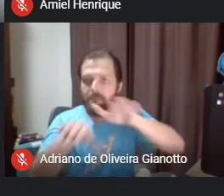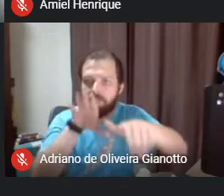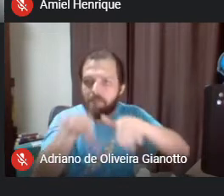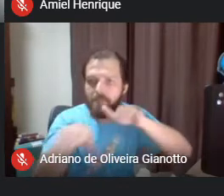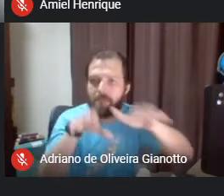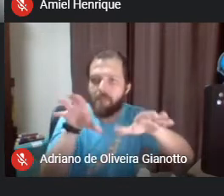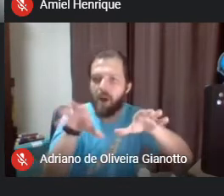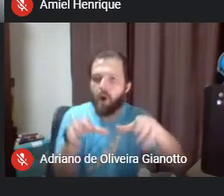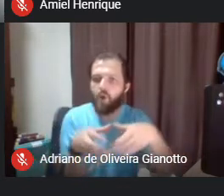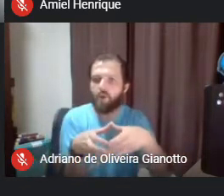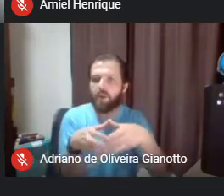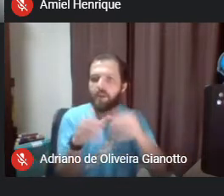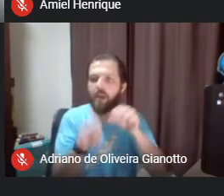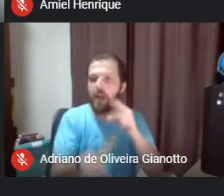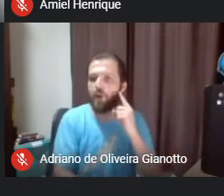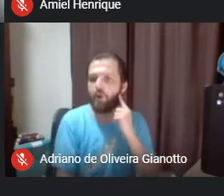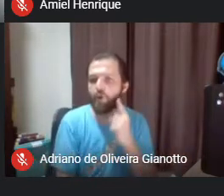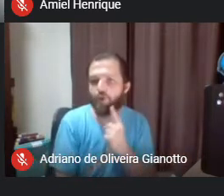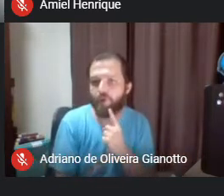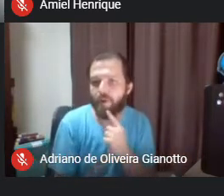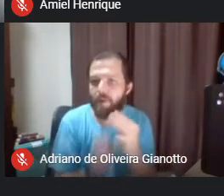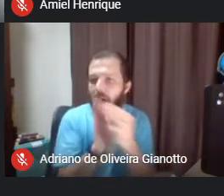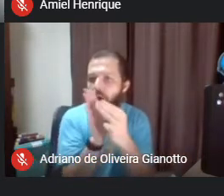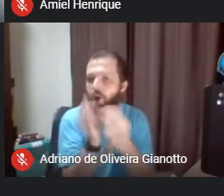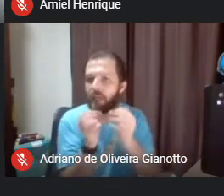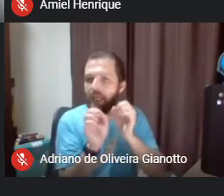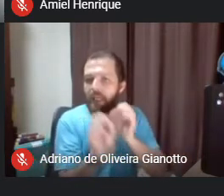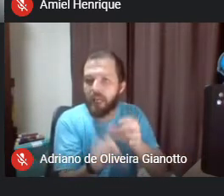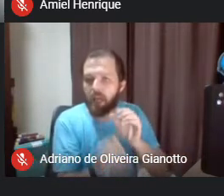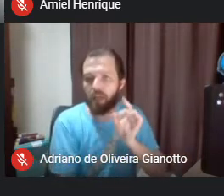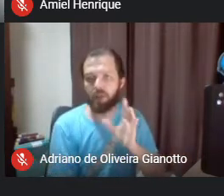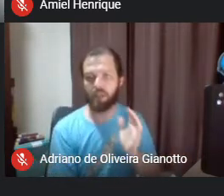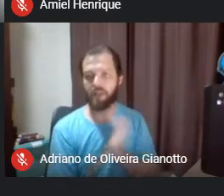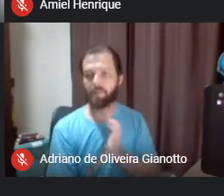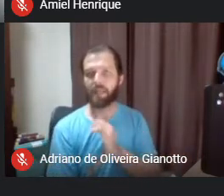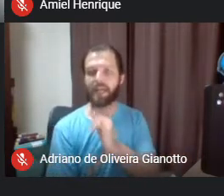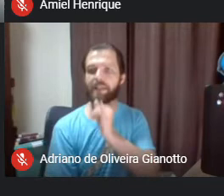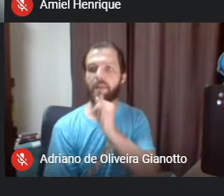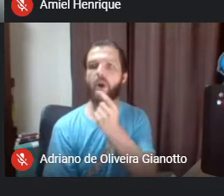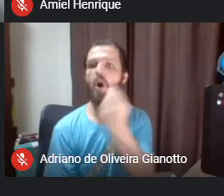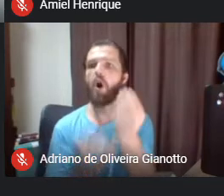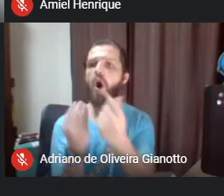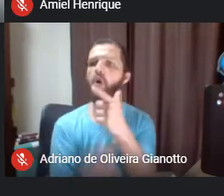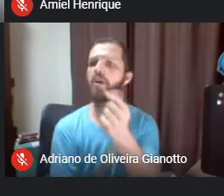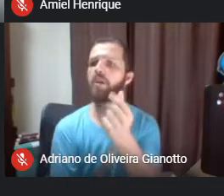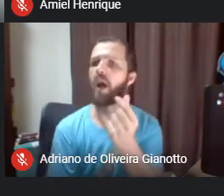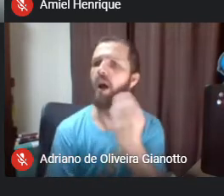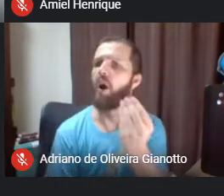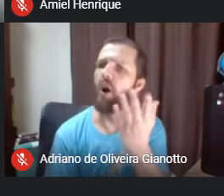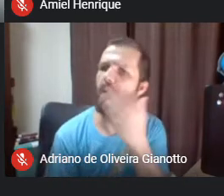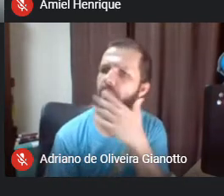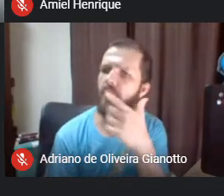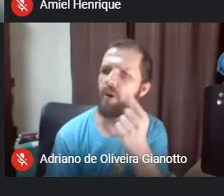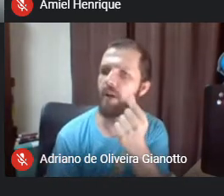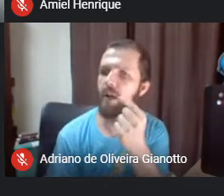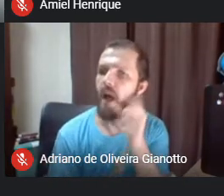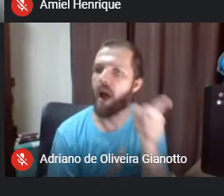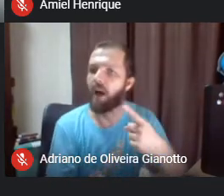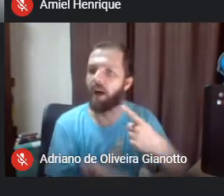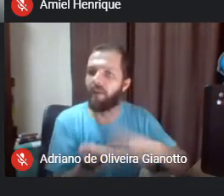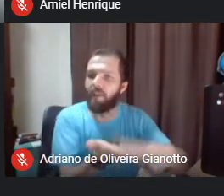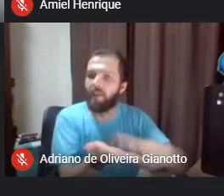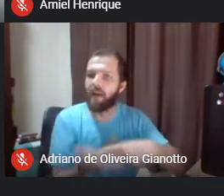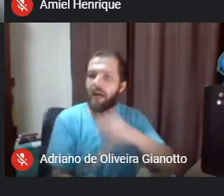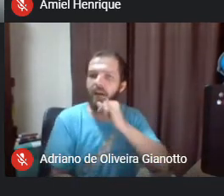ricas, somente com famílias ricas, e começou a formar um grupo de crianças surdas e começou a ensinar.